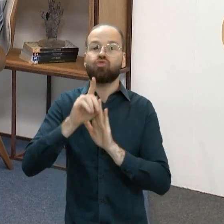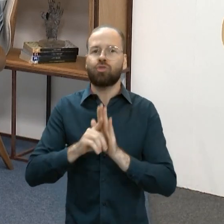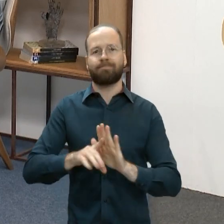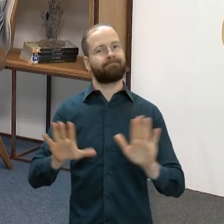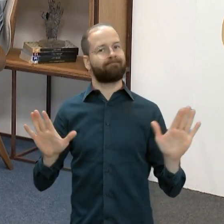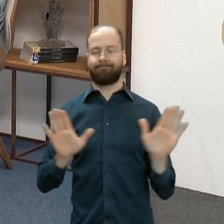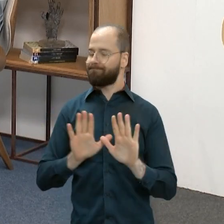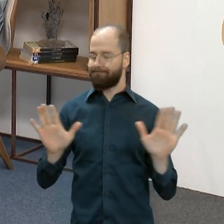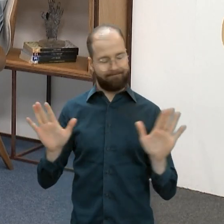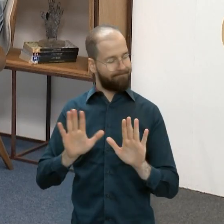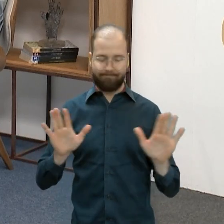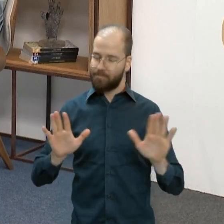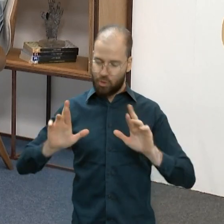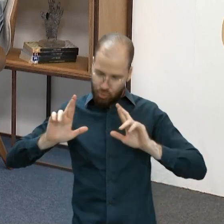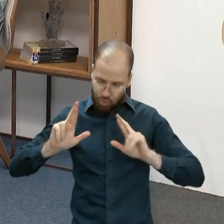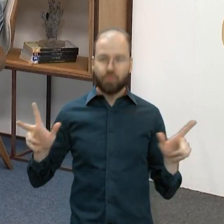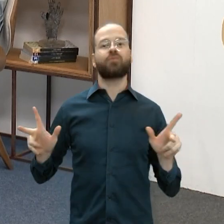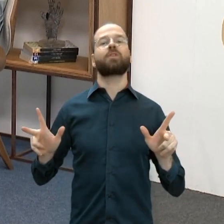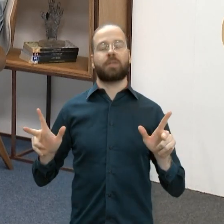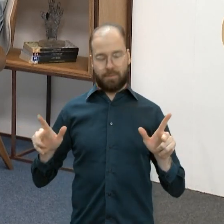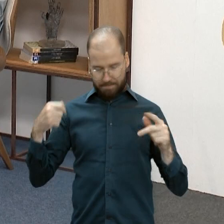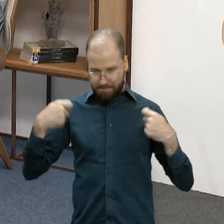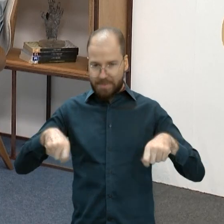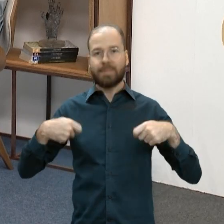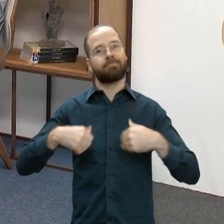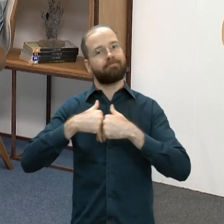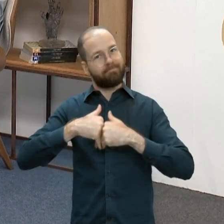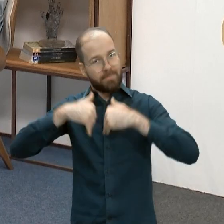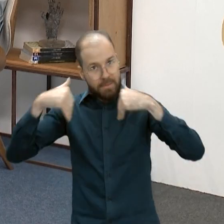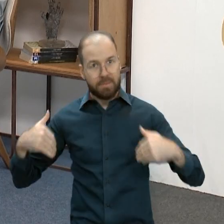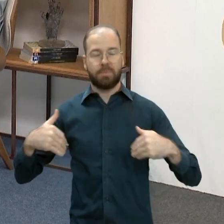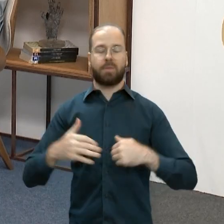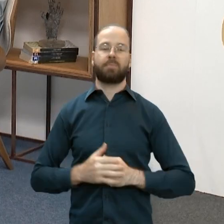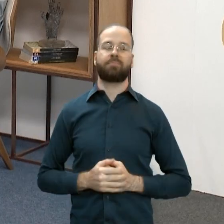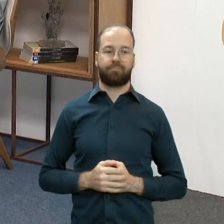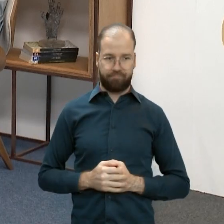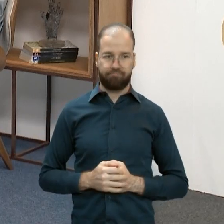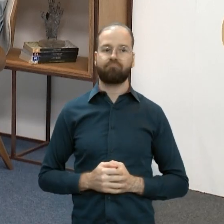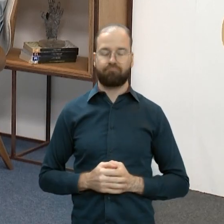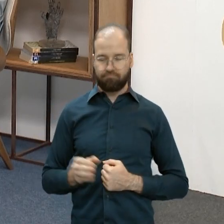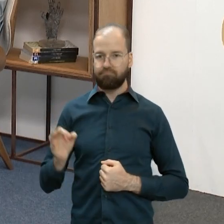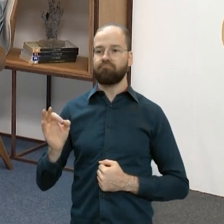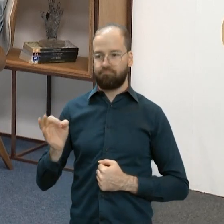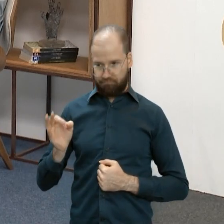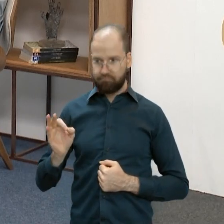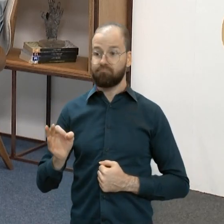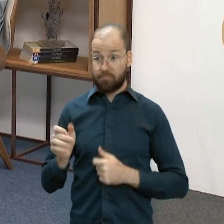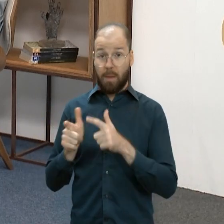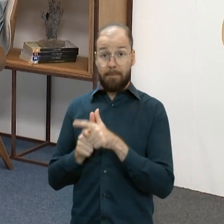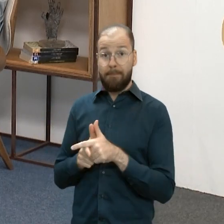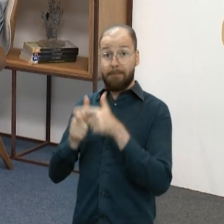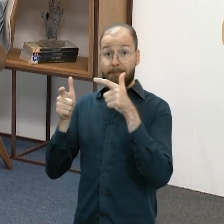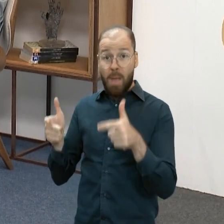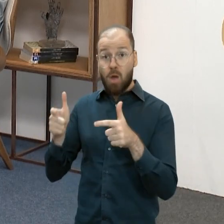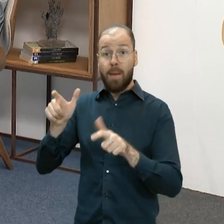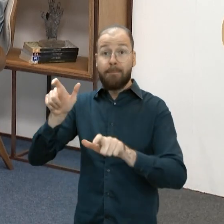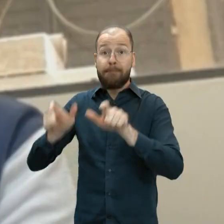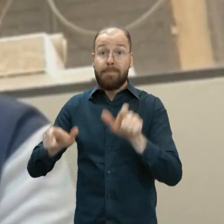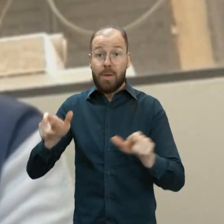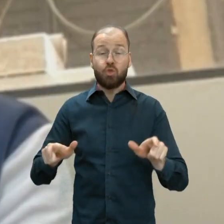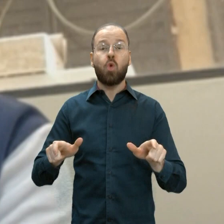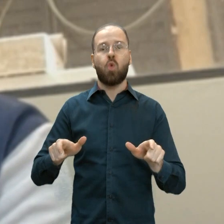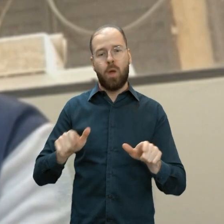Exatamente. E quando ocorre essa banalização, essa questão da maioria das pessoas que tem, às